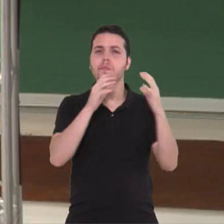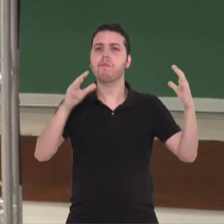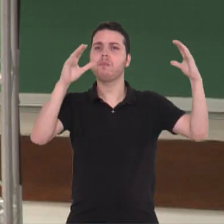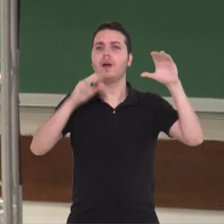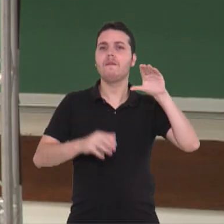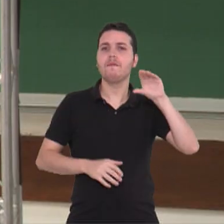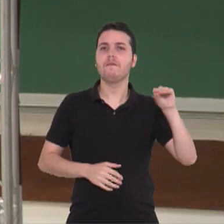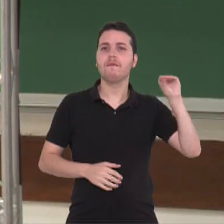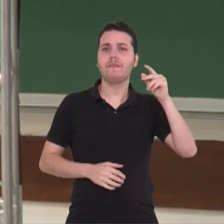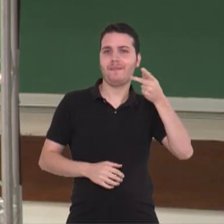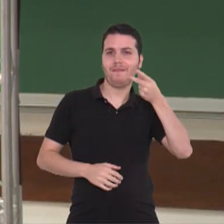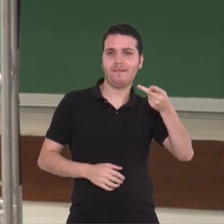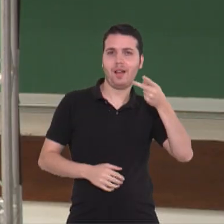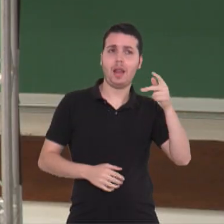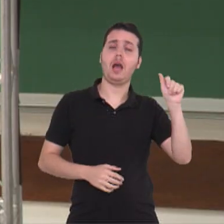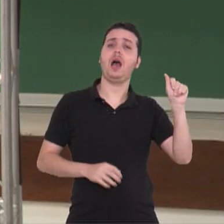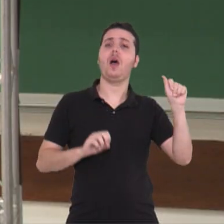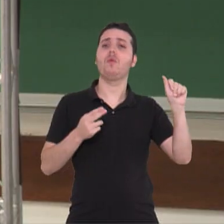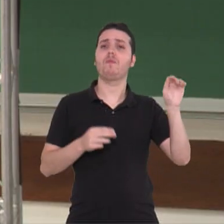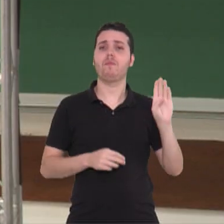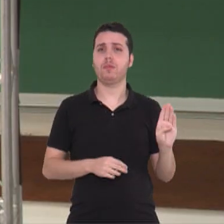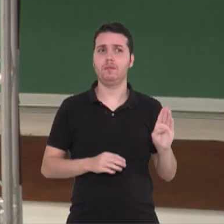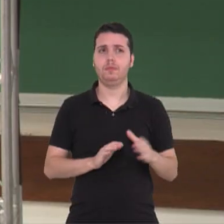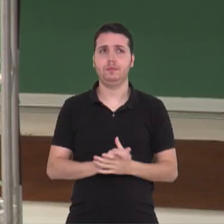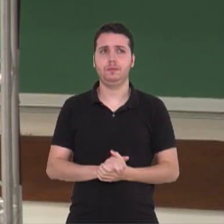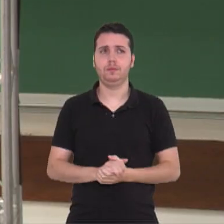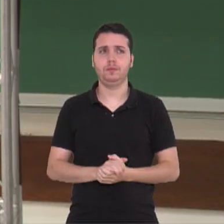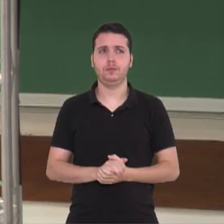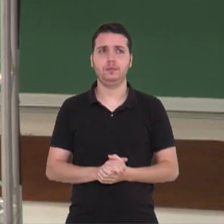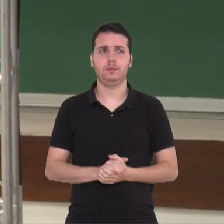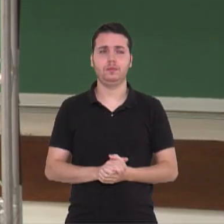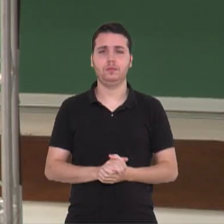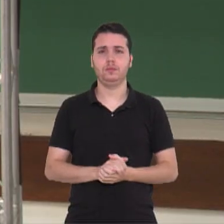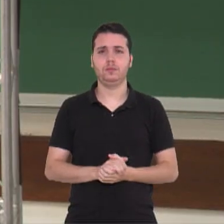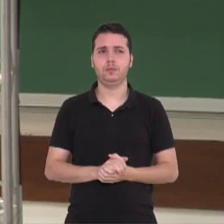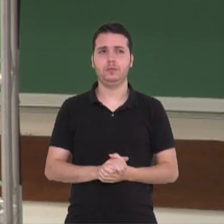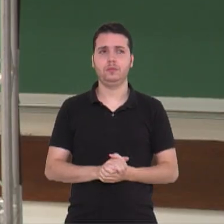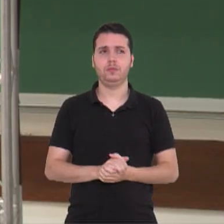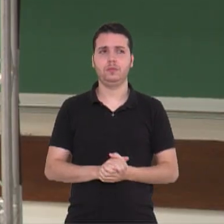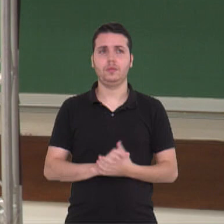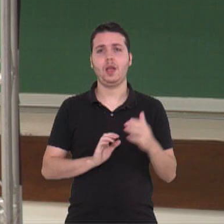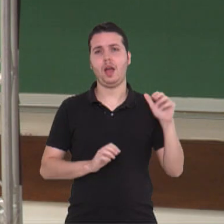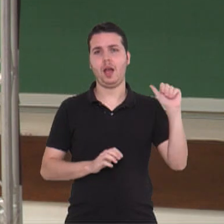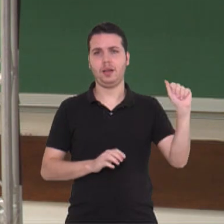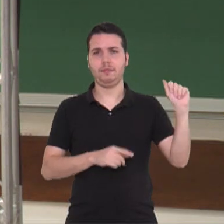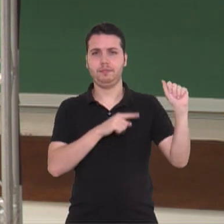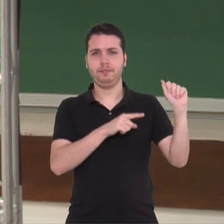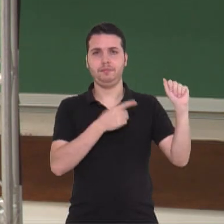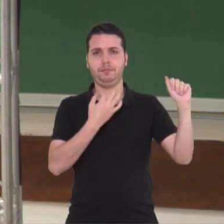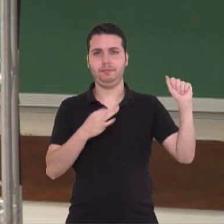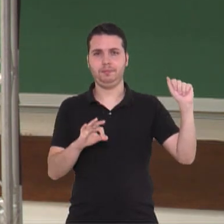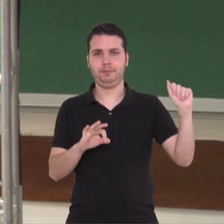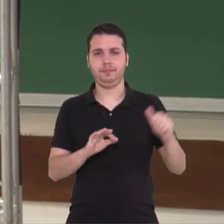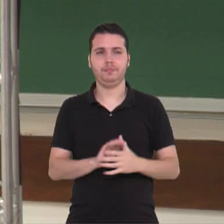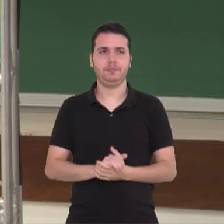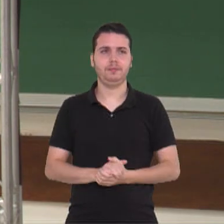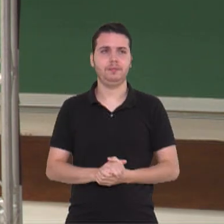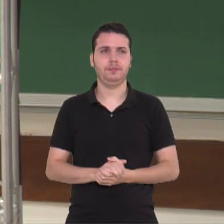É a letra A ou a letra B? Se você respondeu a letra A, acertou.